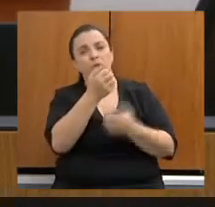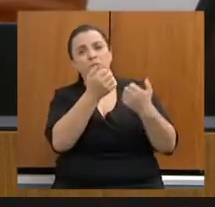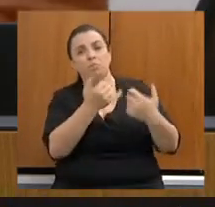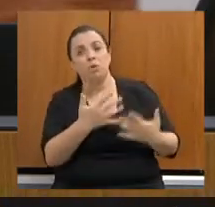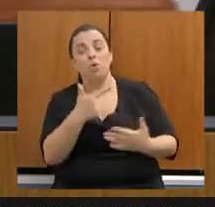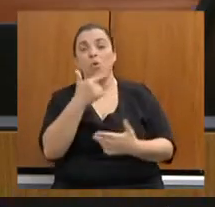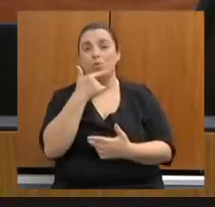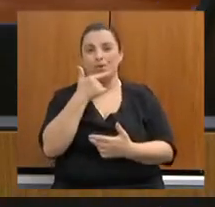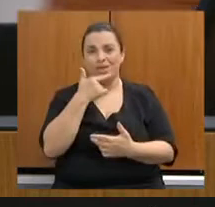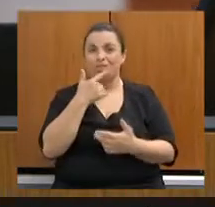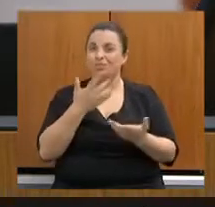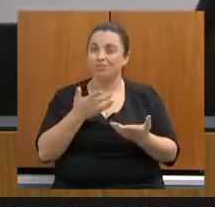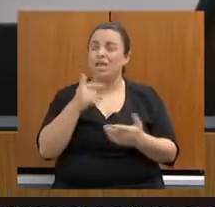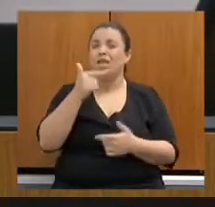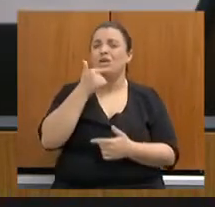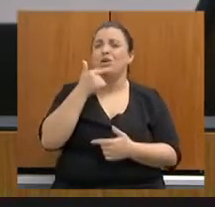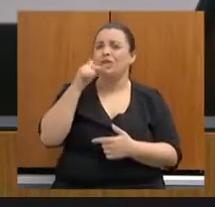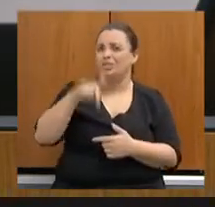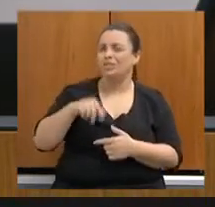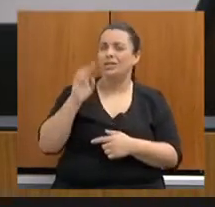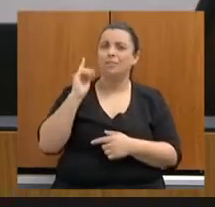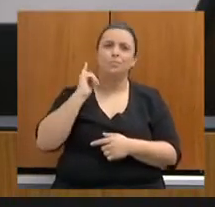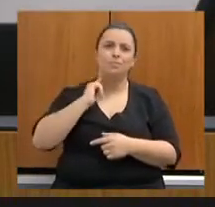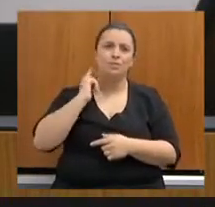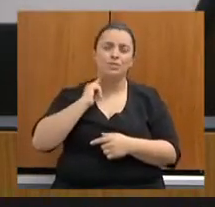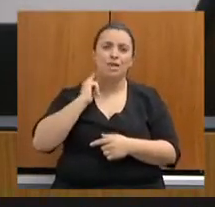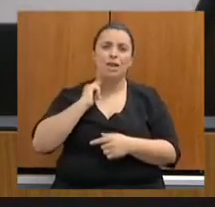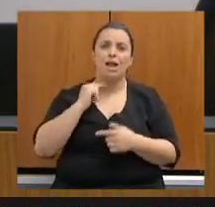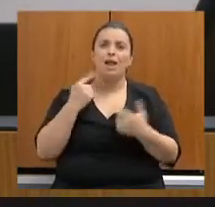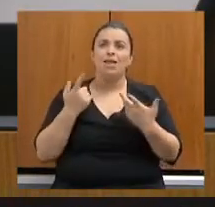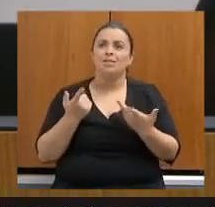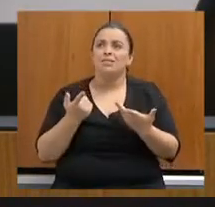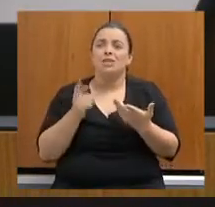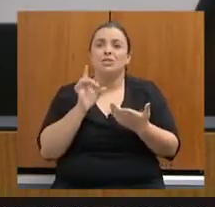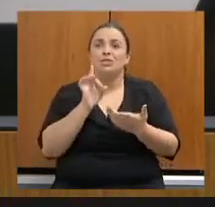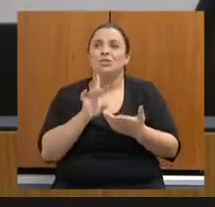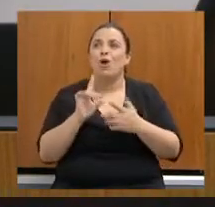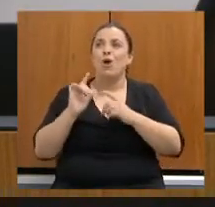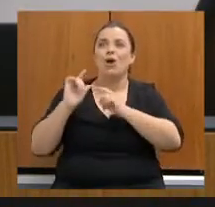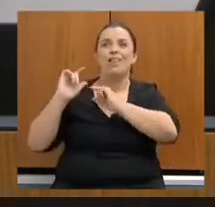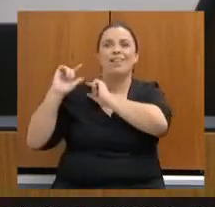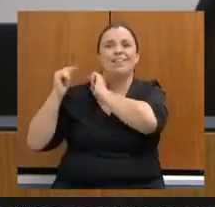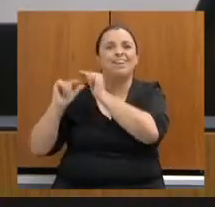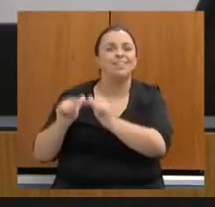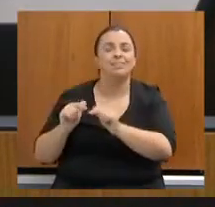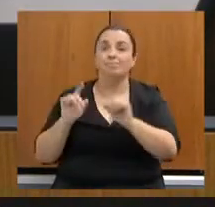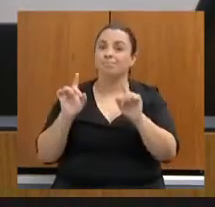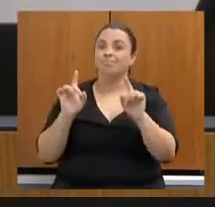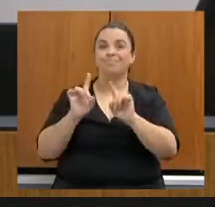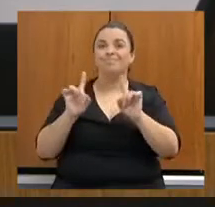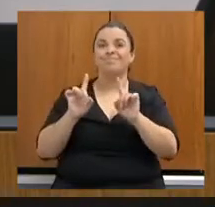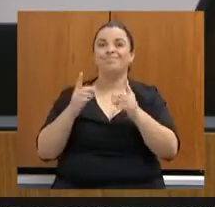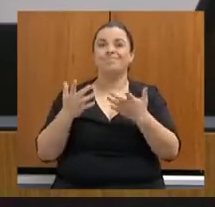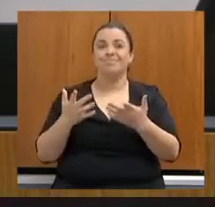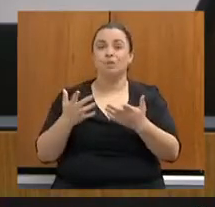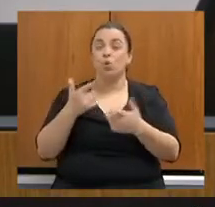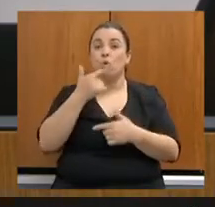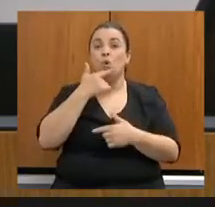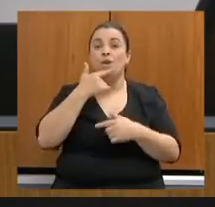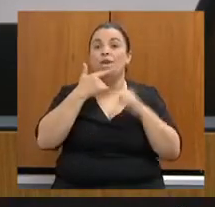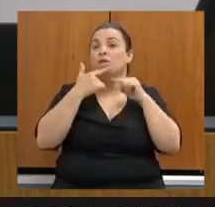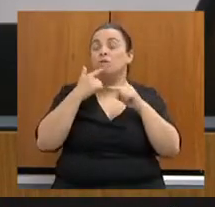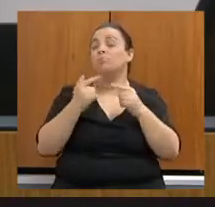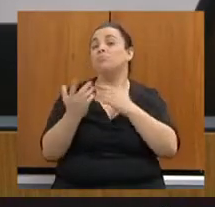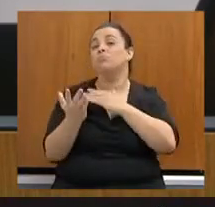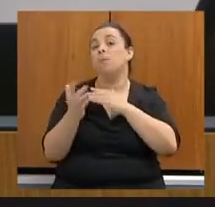e o queijo Minas Gerais não é só a tradição O que é de Minas Gerais a geração de emprego